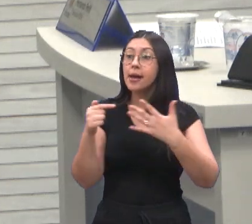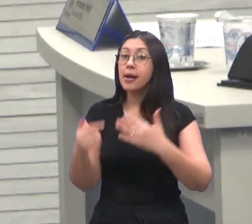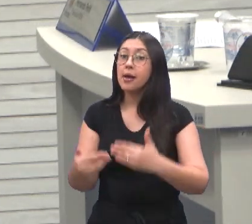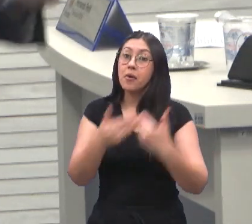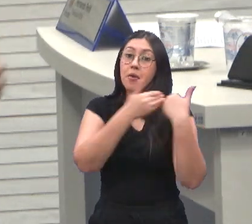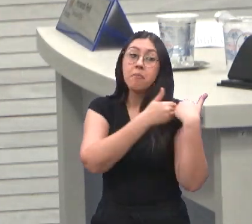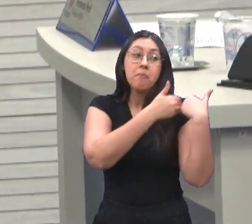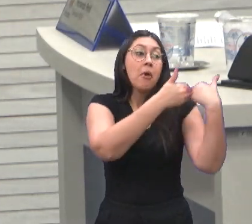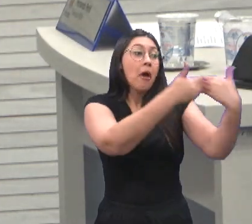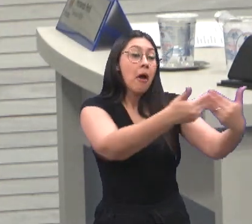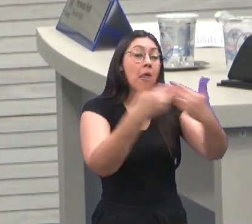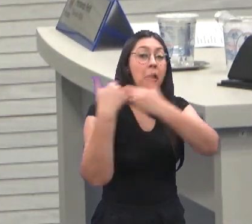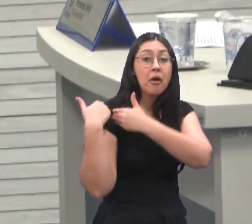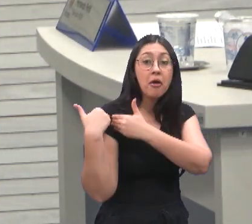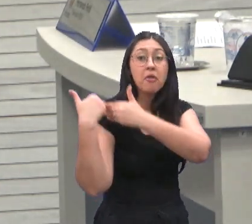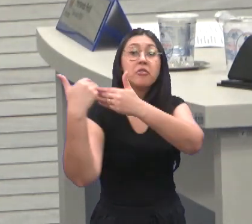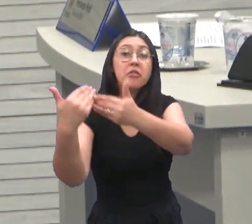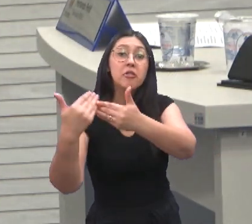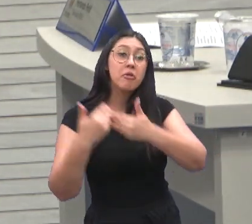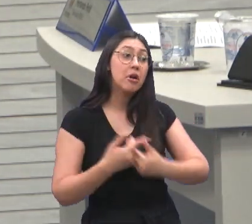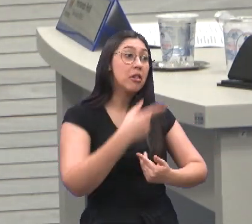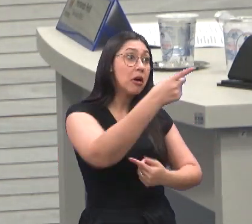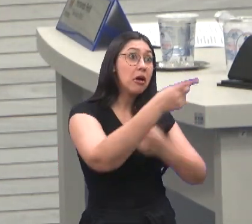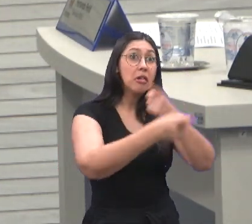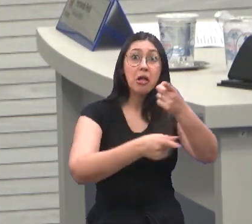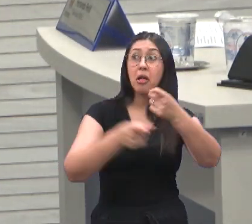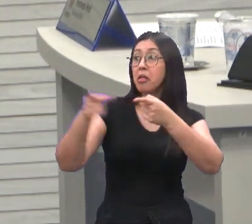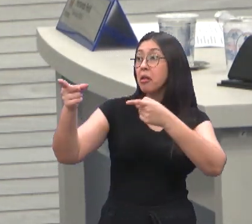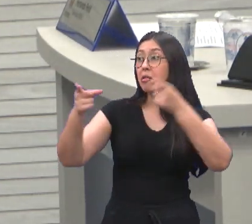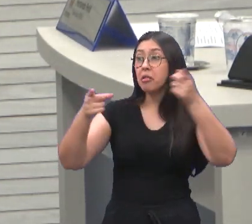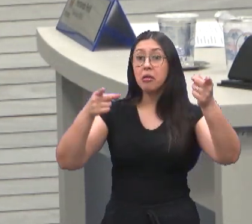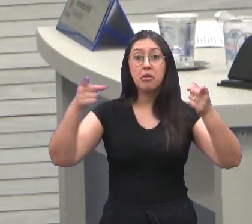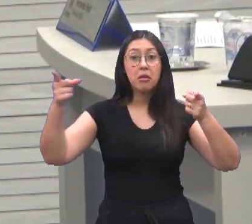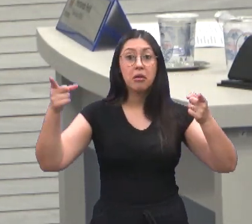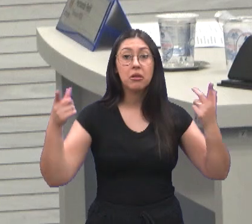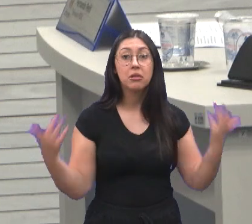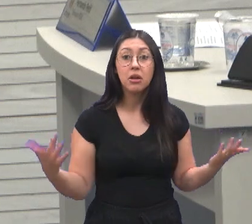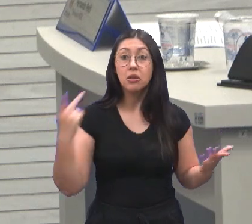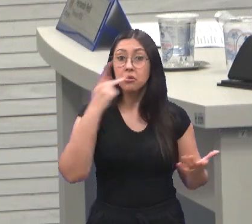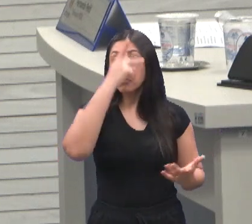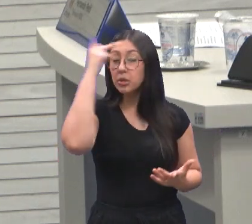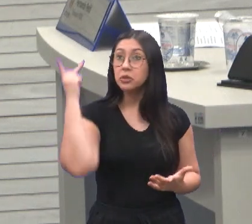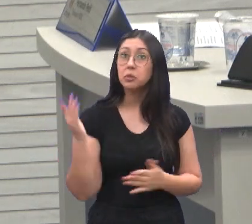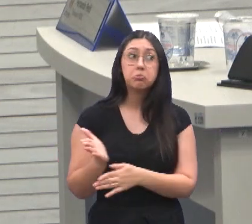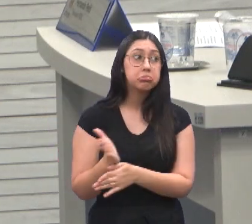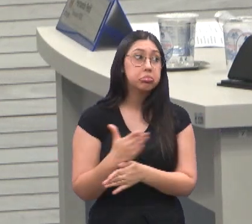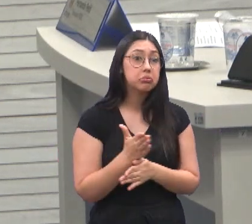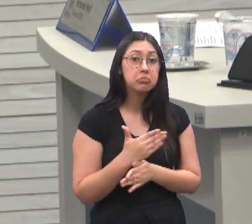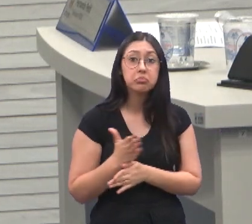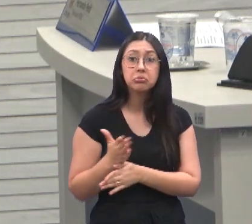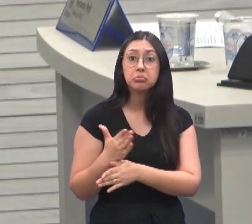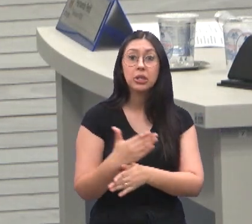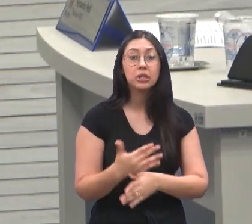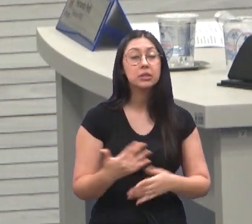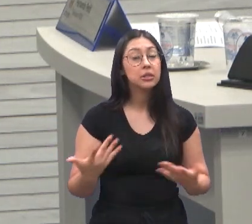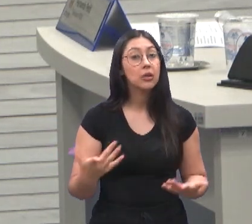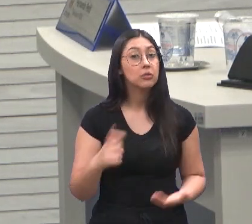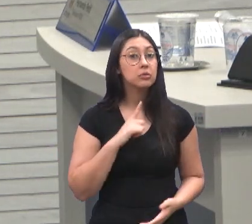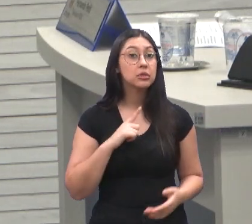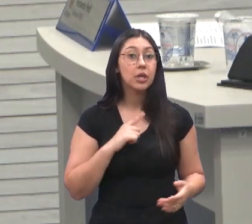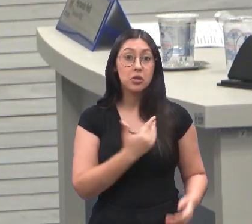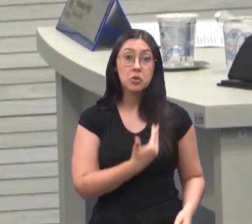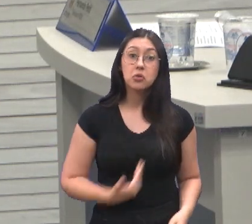entidade, é a outra que atende, não, é a polícia, é o bombeiro, é o Urban, então as pessoas ficam perdidas. E já que nós temos uma política pública